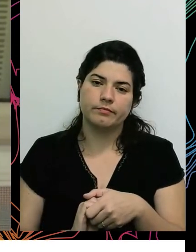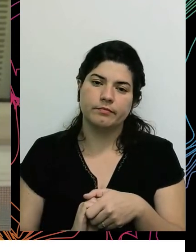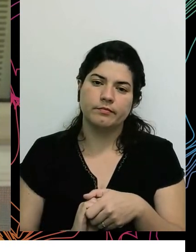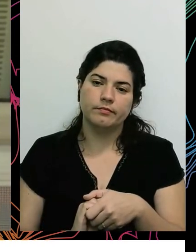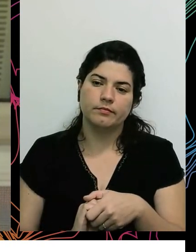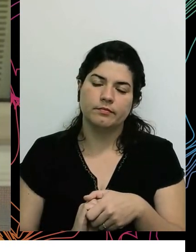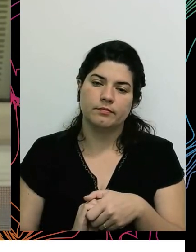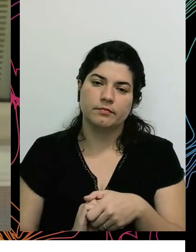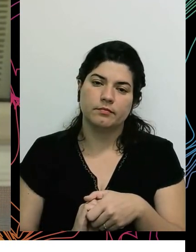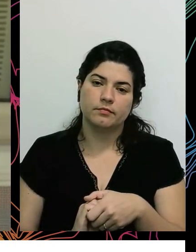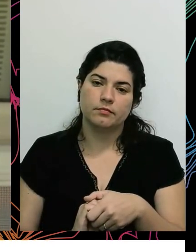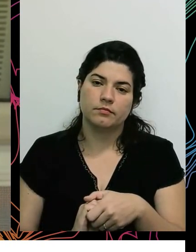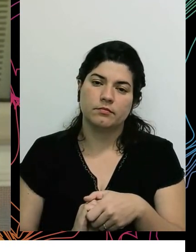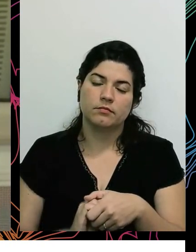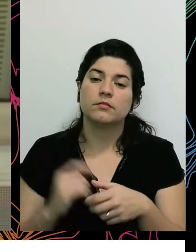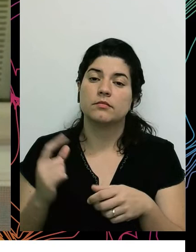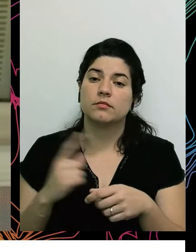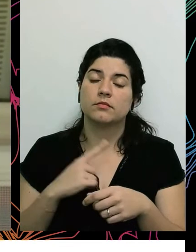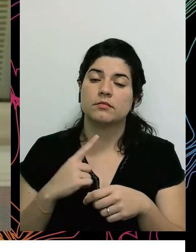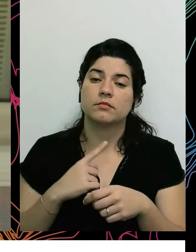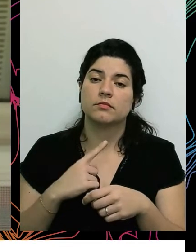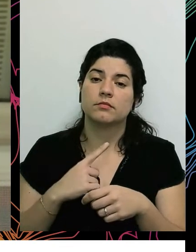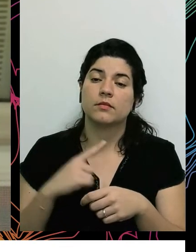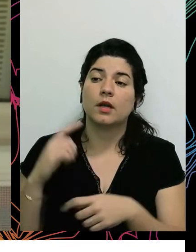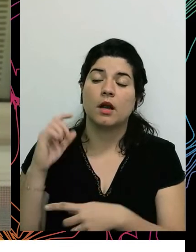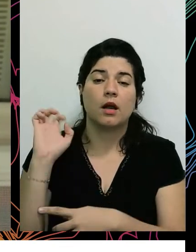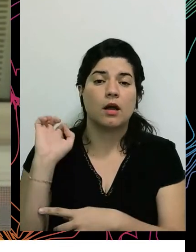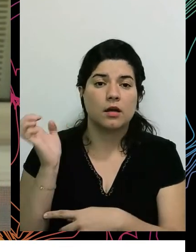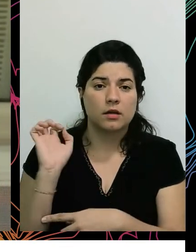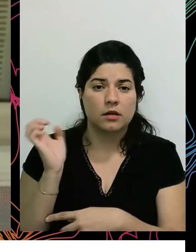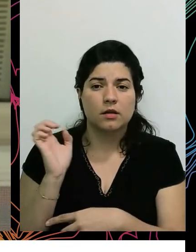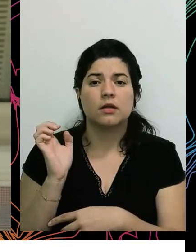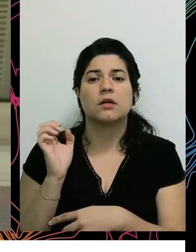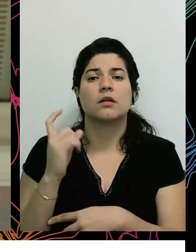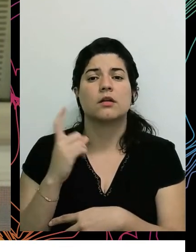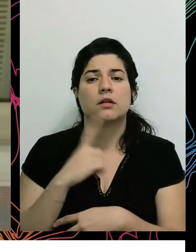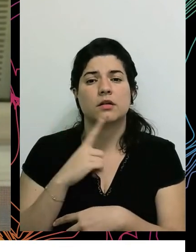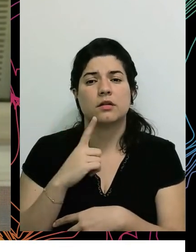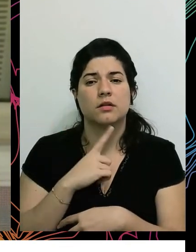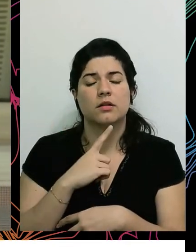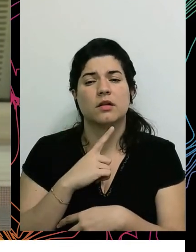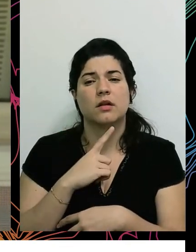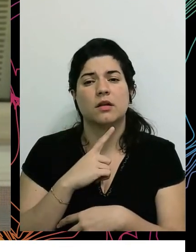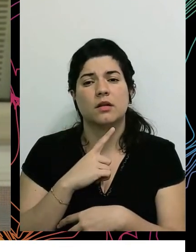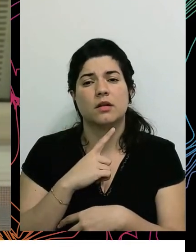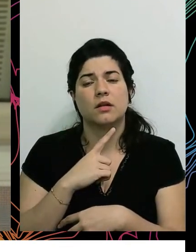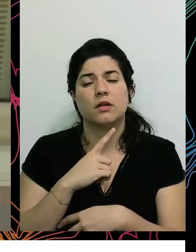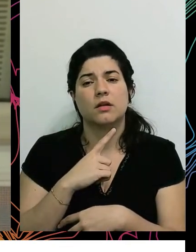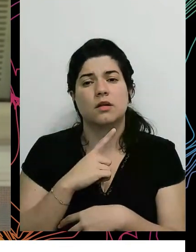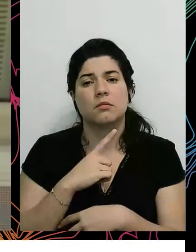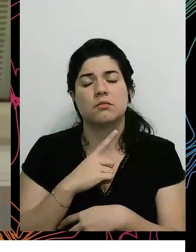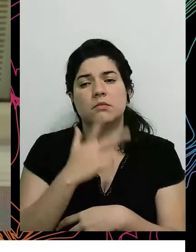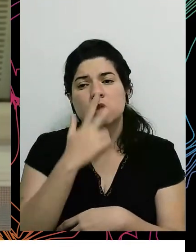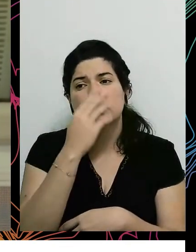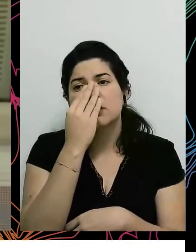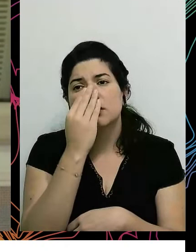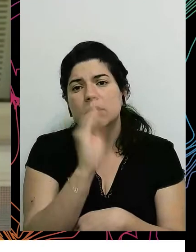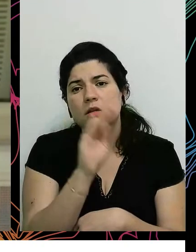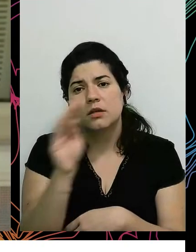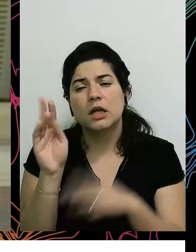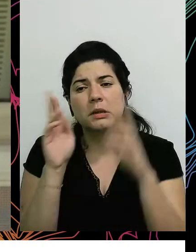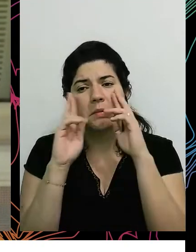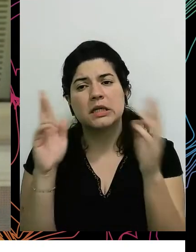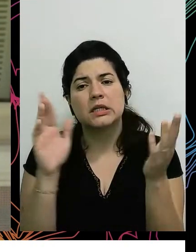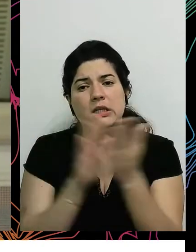os homosexuais, ten sido realmente desrespeitados continuamente, ¿no? Esa é